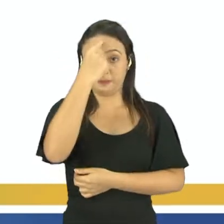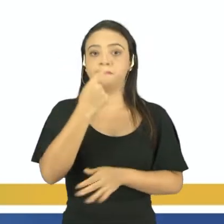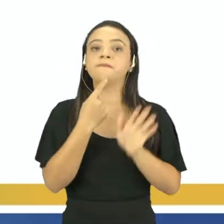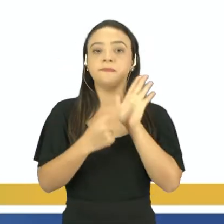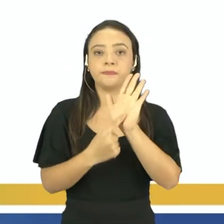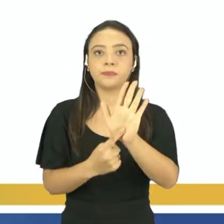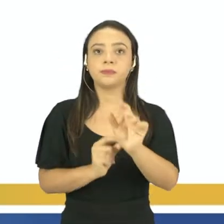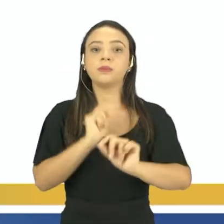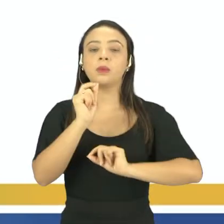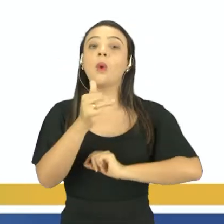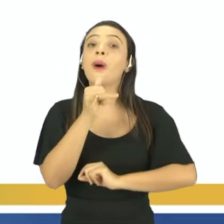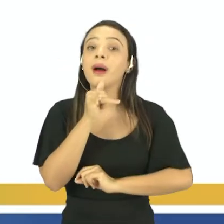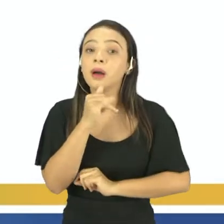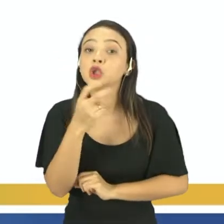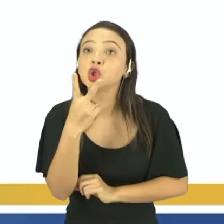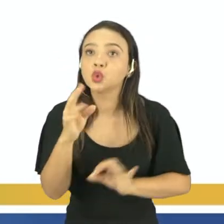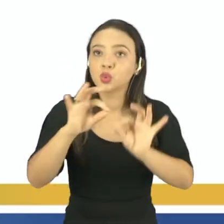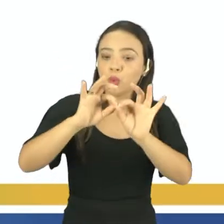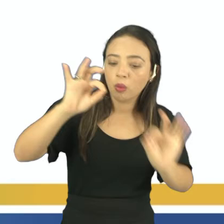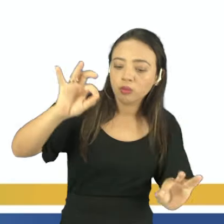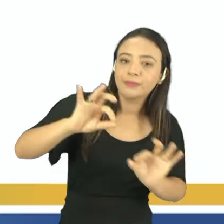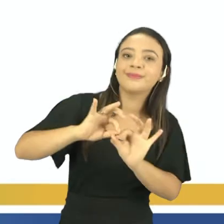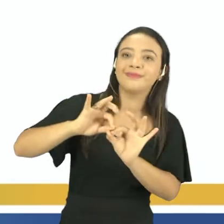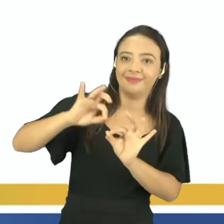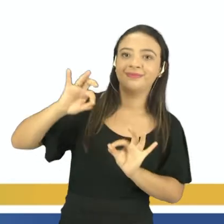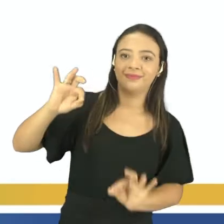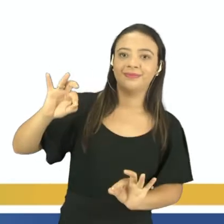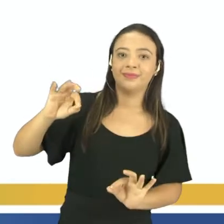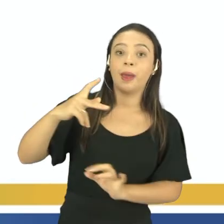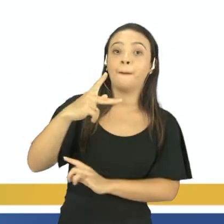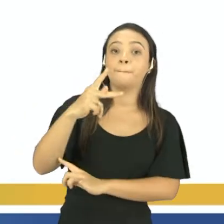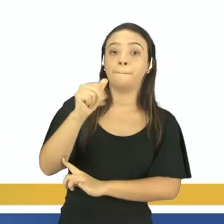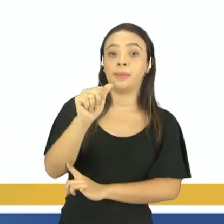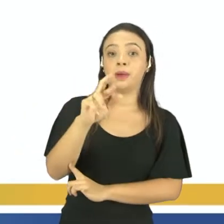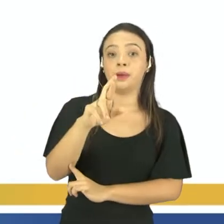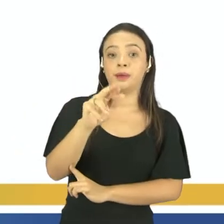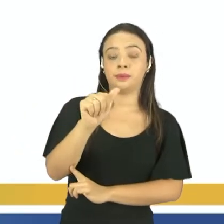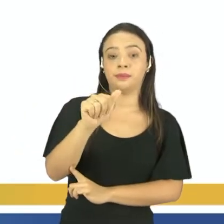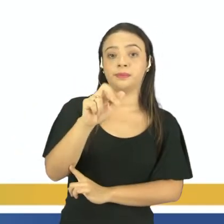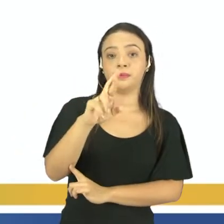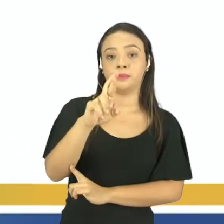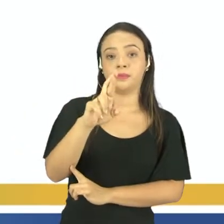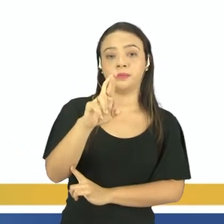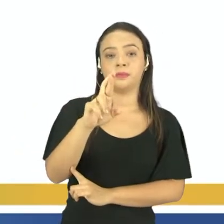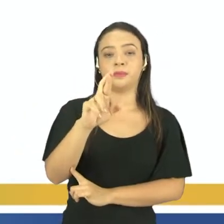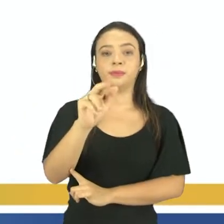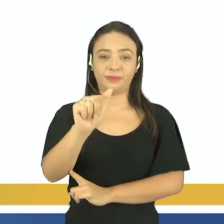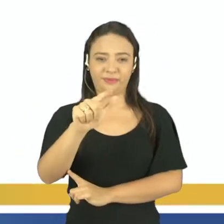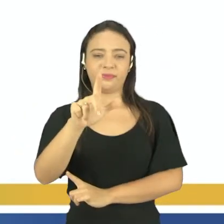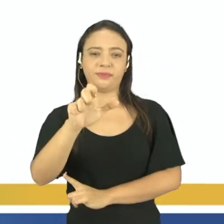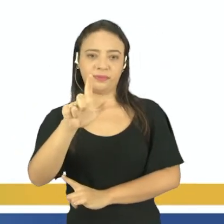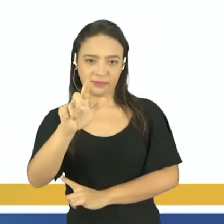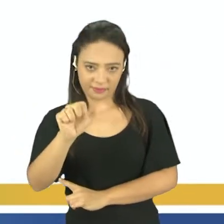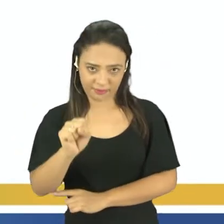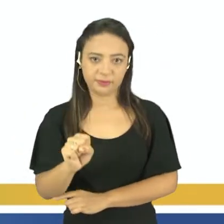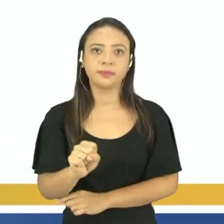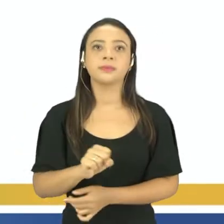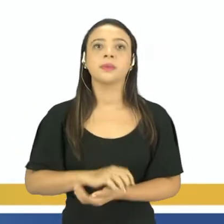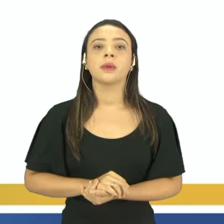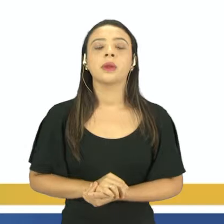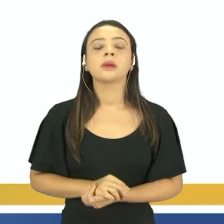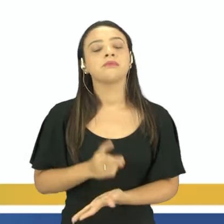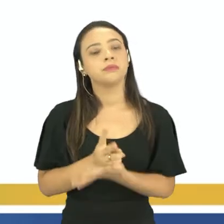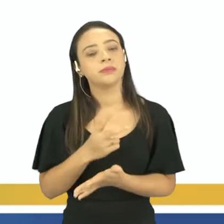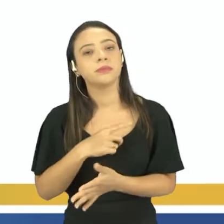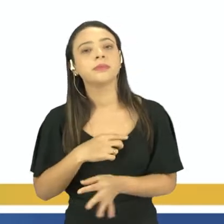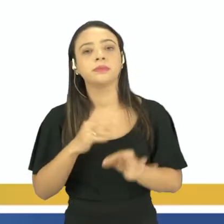agora é um exemplo de duas retas paralelas, né? Observem que a gente escuta muito falar sobre